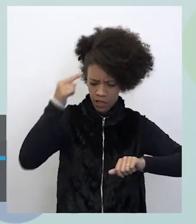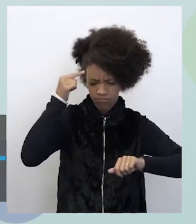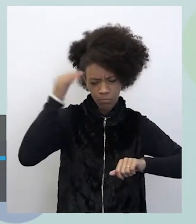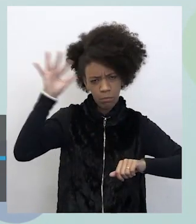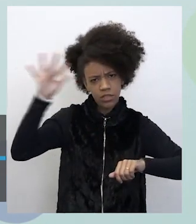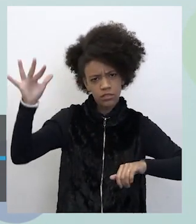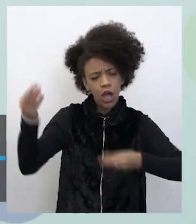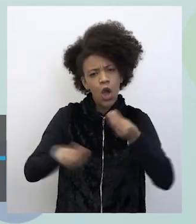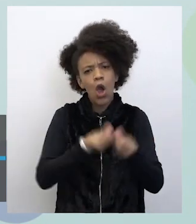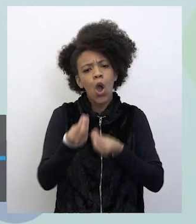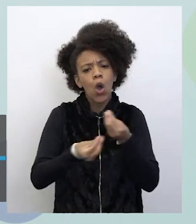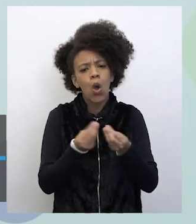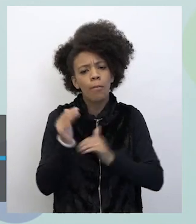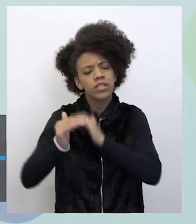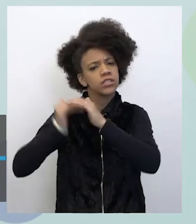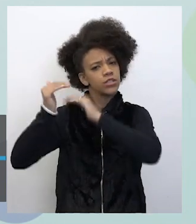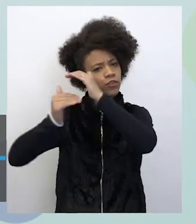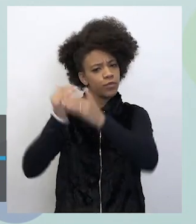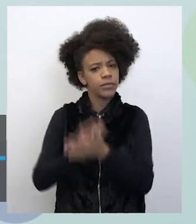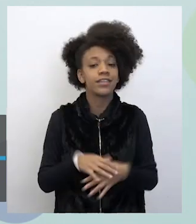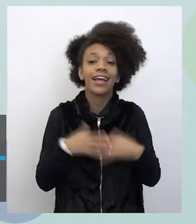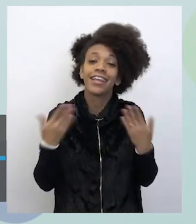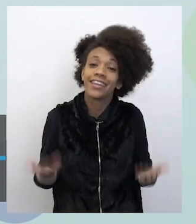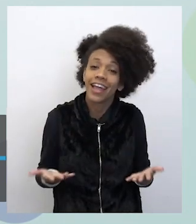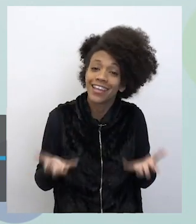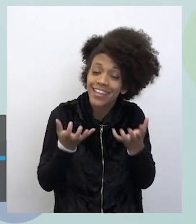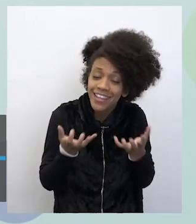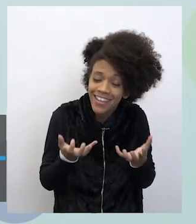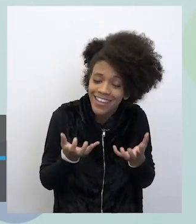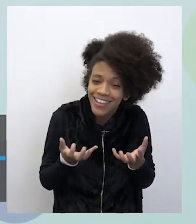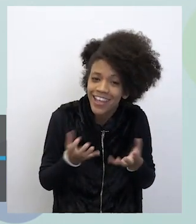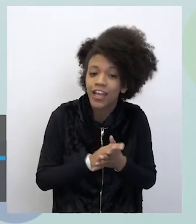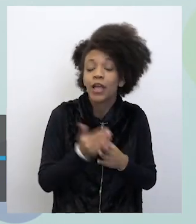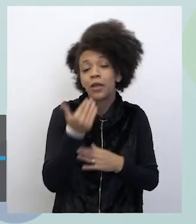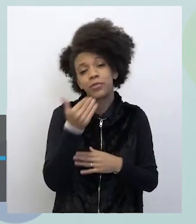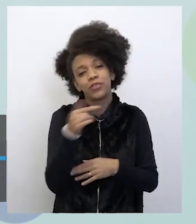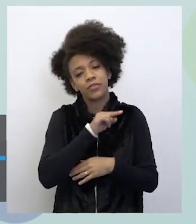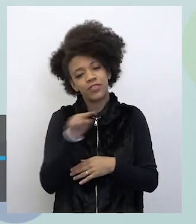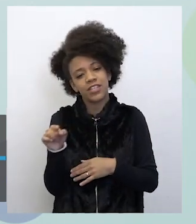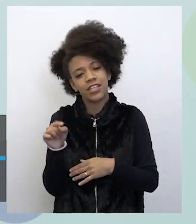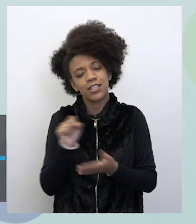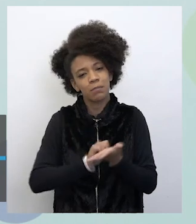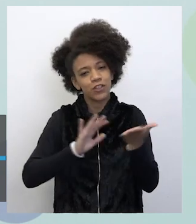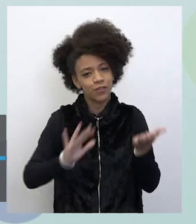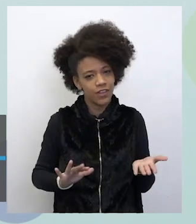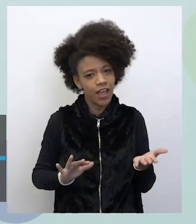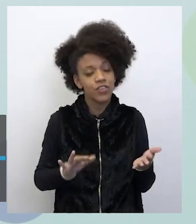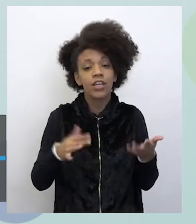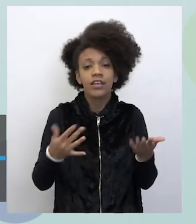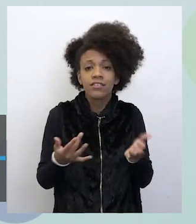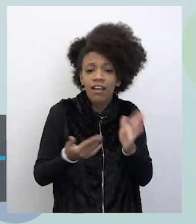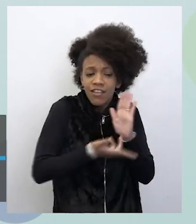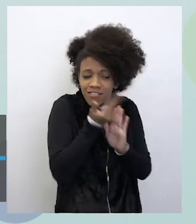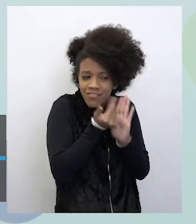sobre como tem sido esse desenvolvimento. E aí a gente queria muito e a gente pediu para que vocês fizessem uma atividade que era desenhar